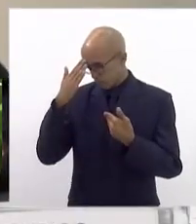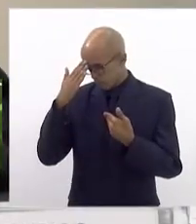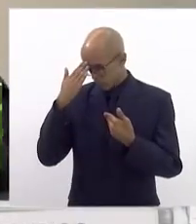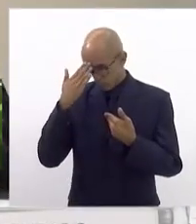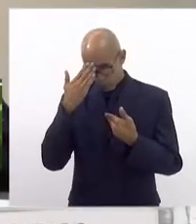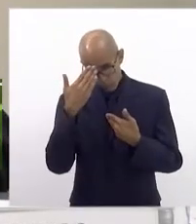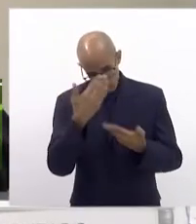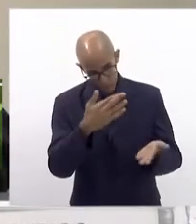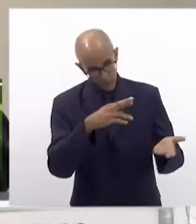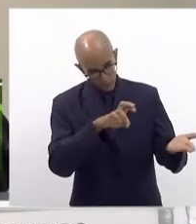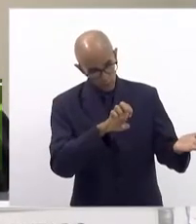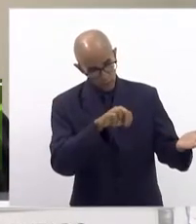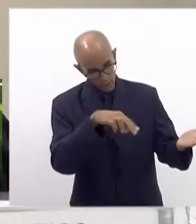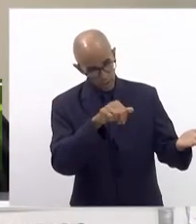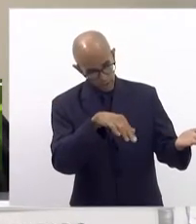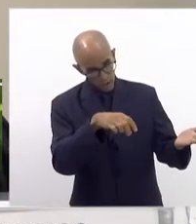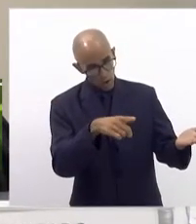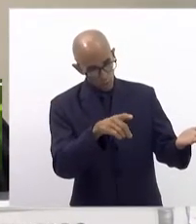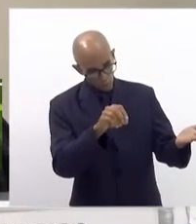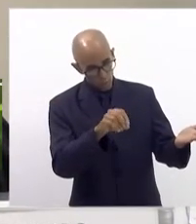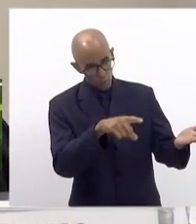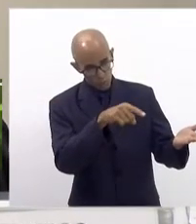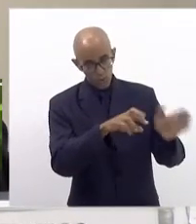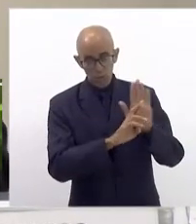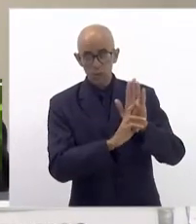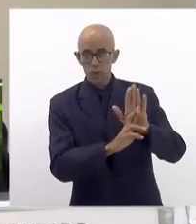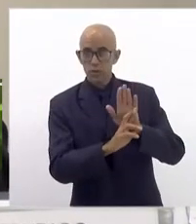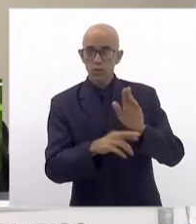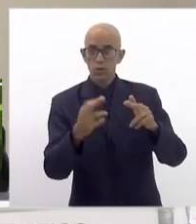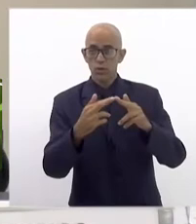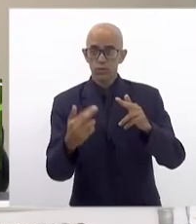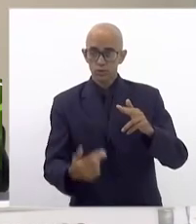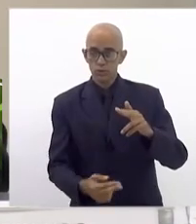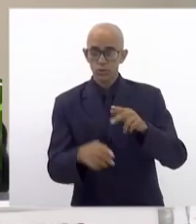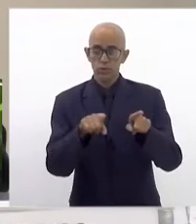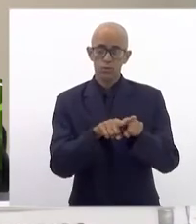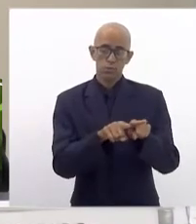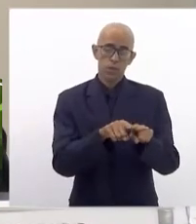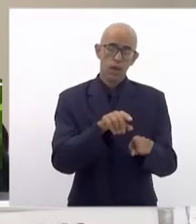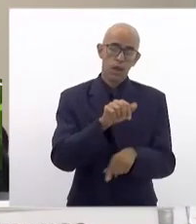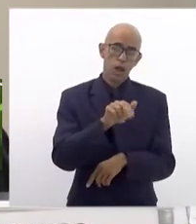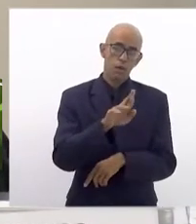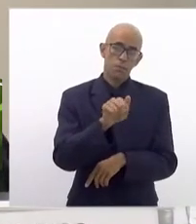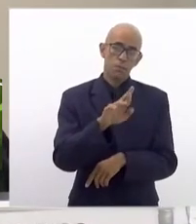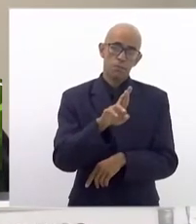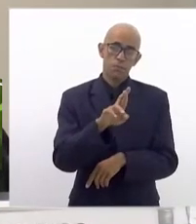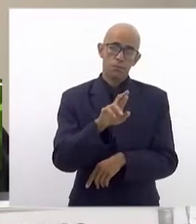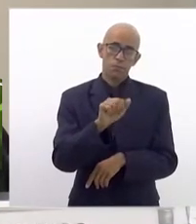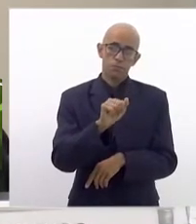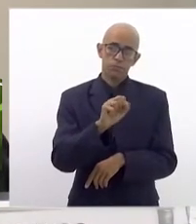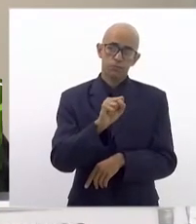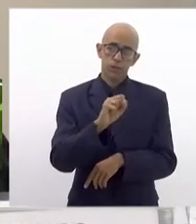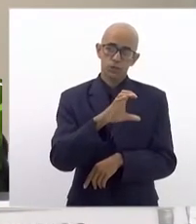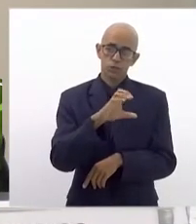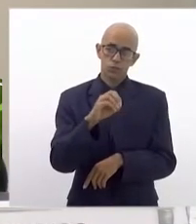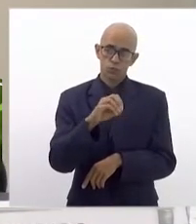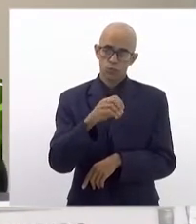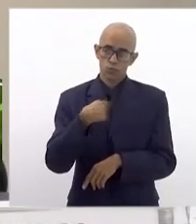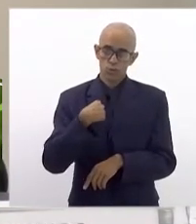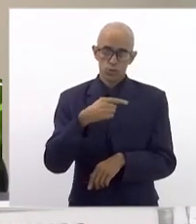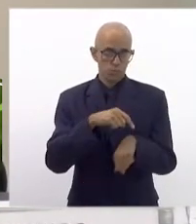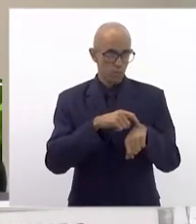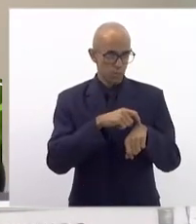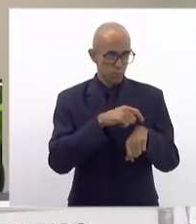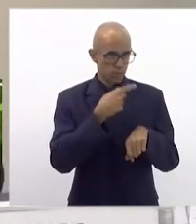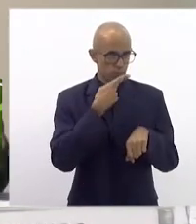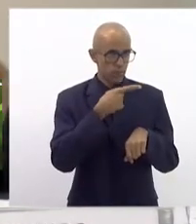Reinaldo Guimarães, representando aqui a UFRJ e a Abras, por suas observações. Enquanto você falava, eu trocava aqui